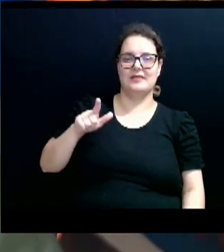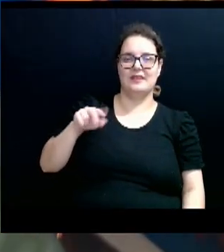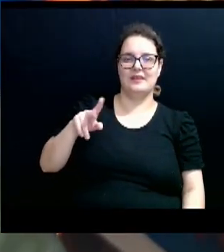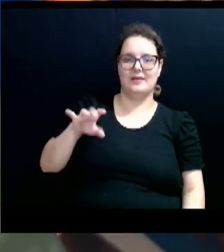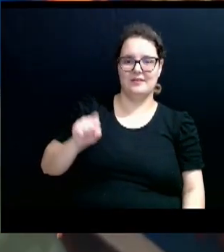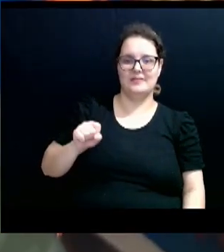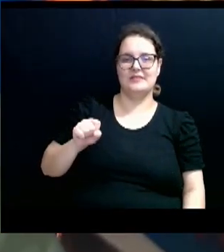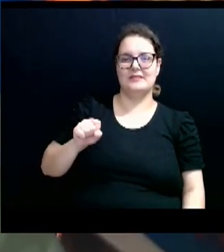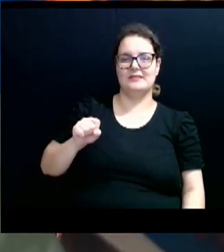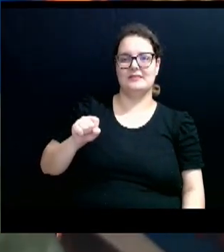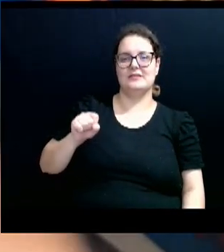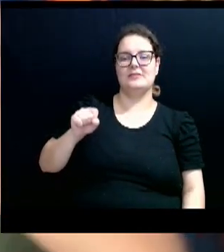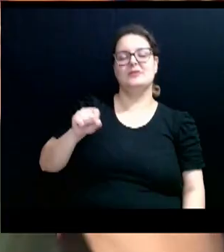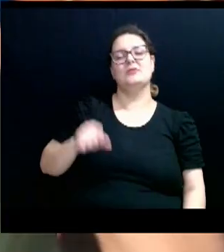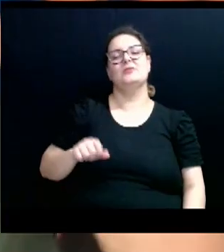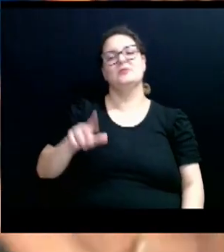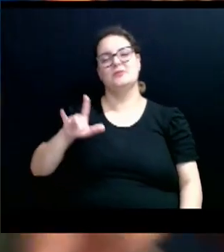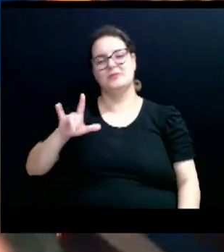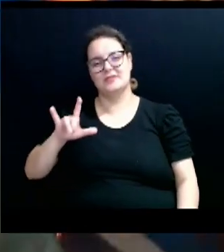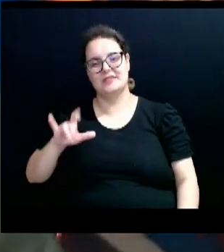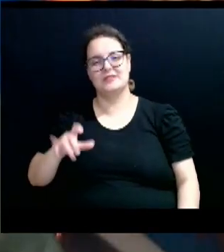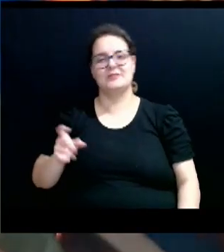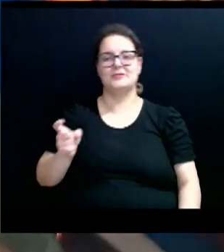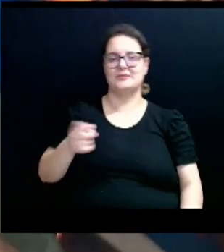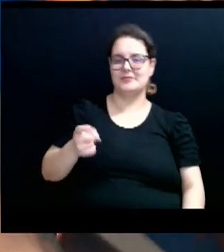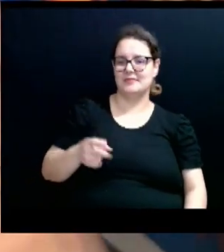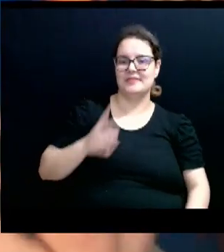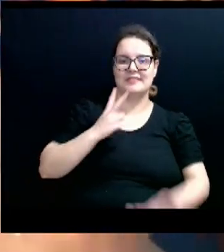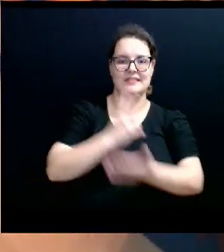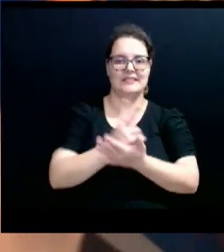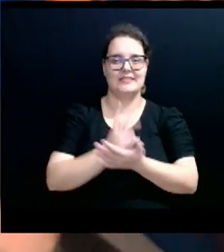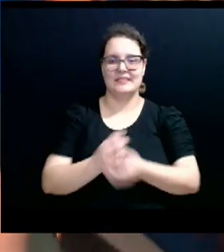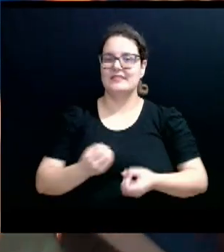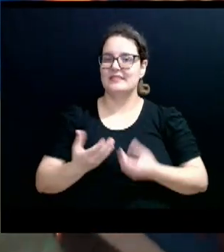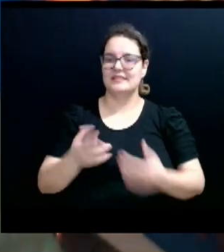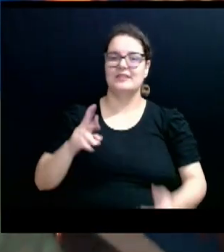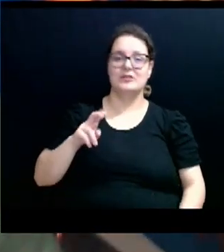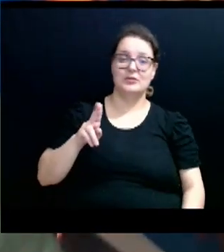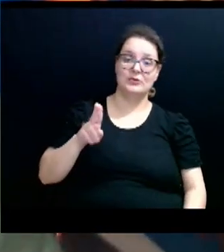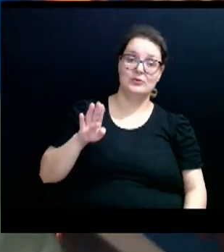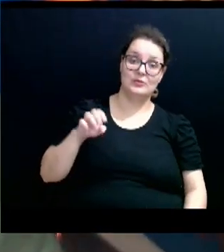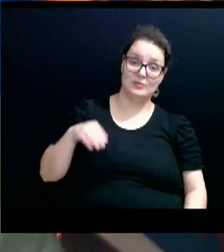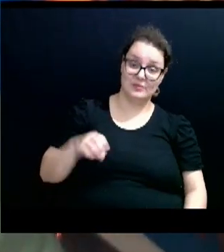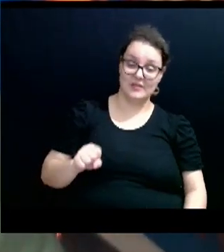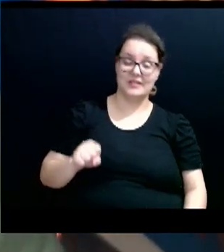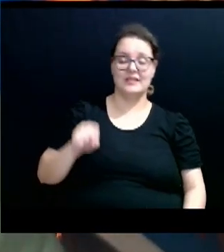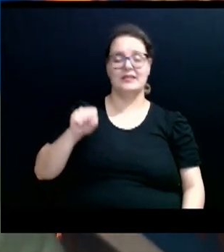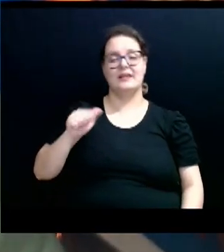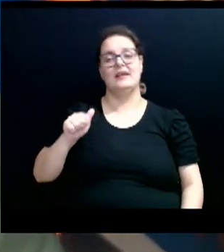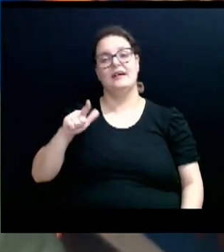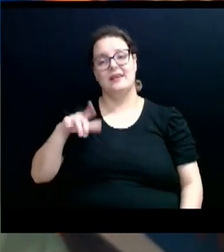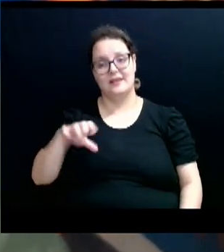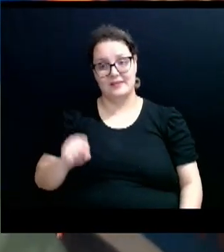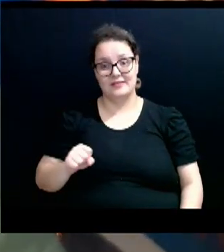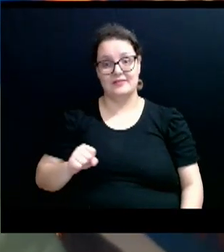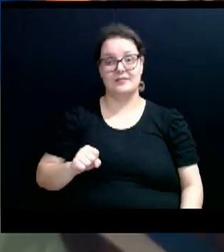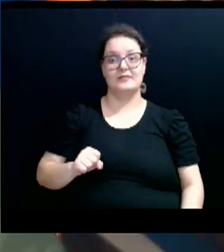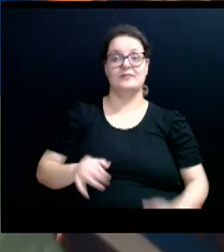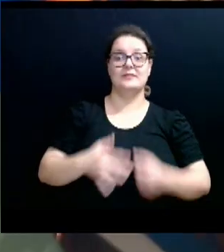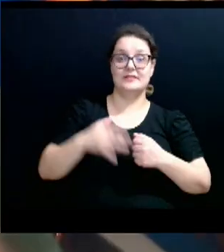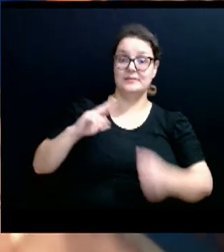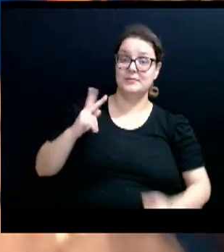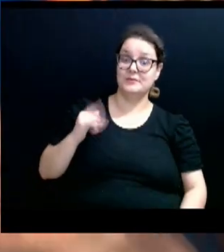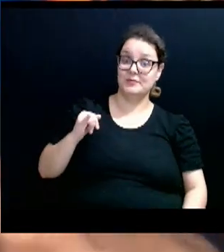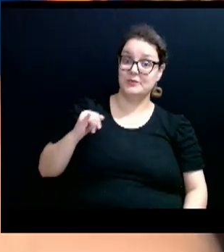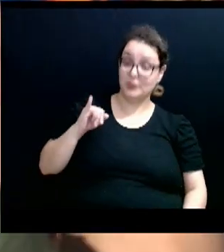no Instagram, no TikTok. Estou sempre trazendo Rubem Alves e conteúdos de superação da síndrome do impostor, que é a